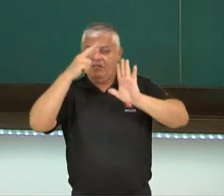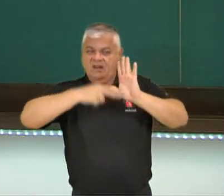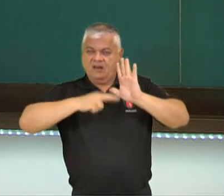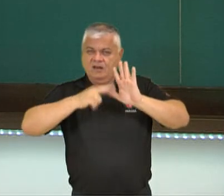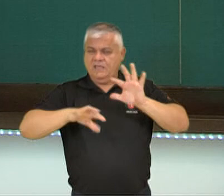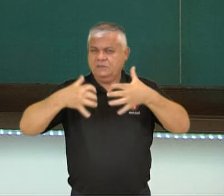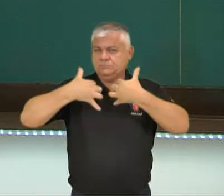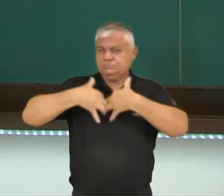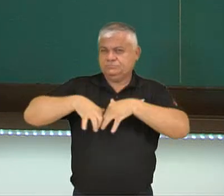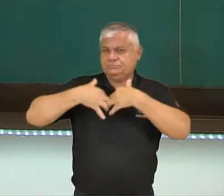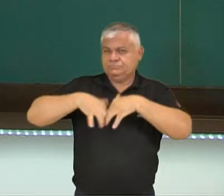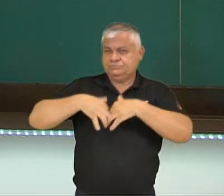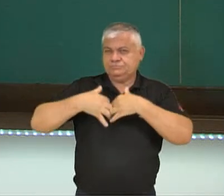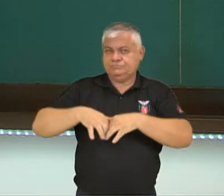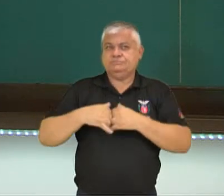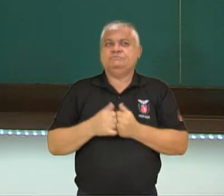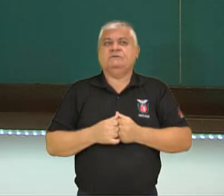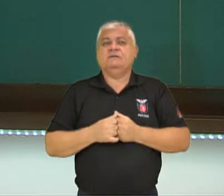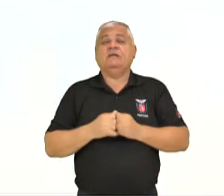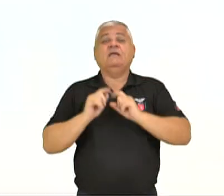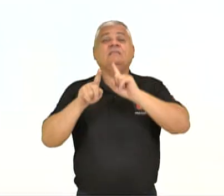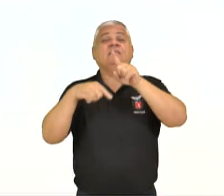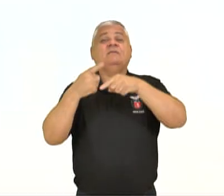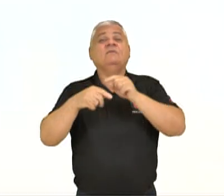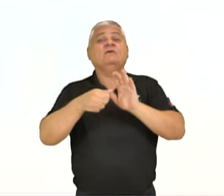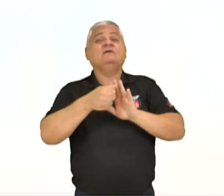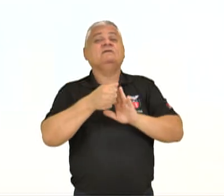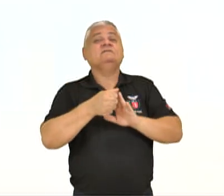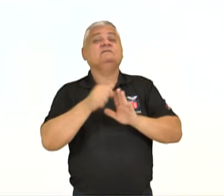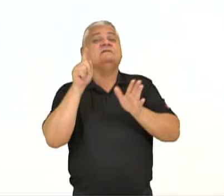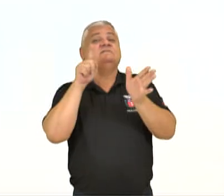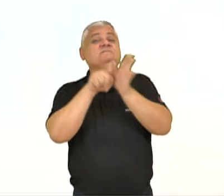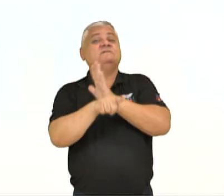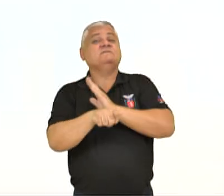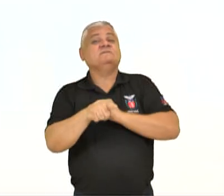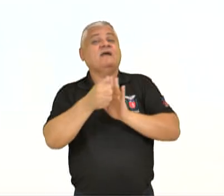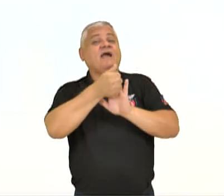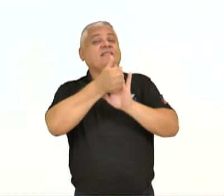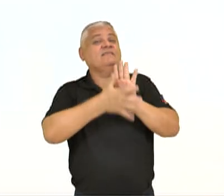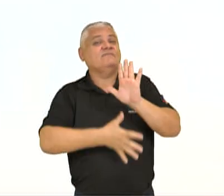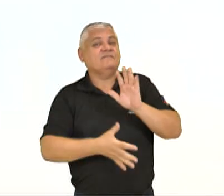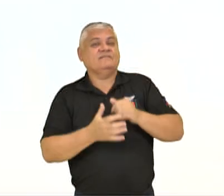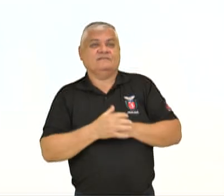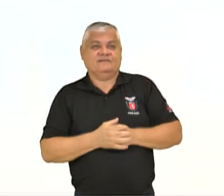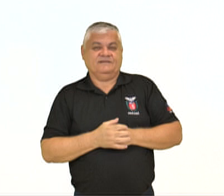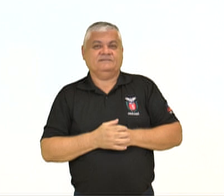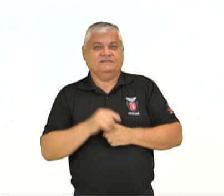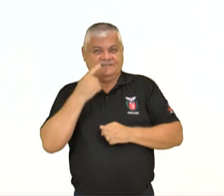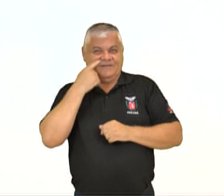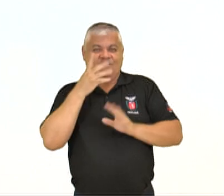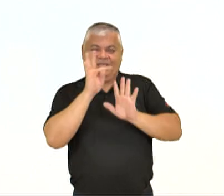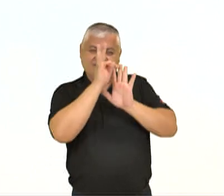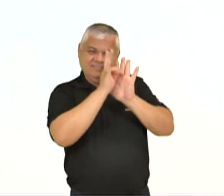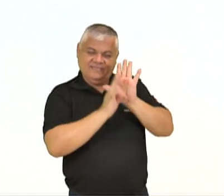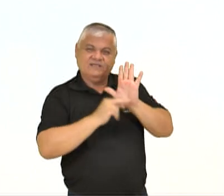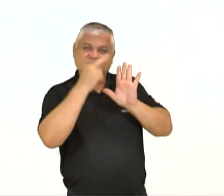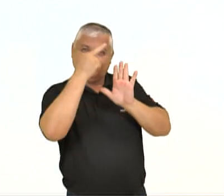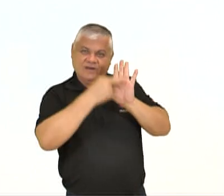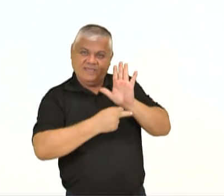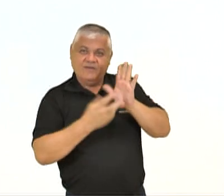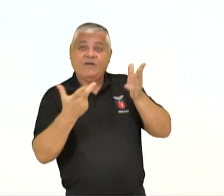analisem ela e nós vamos aqui para nossas questões, né? Considerando tais informações, eu quero que